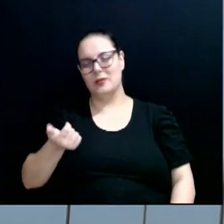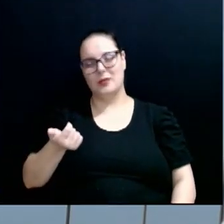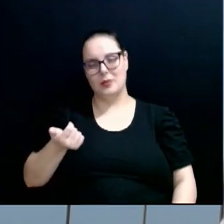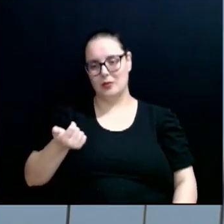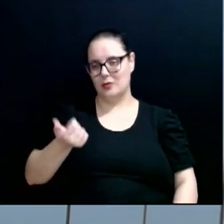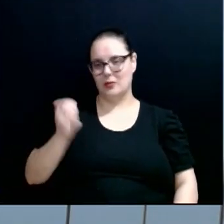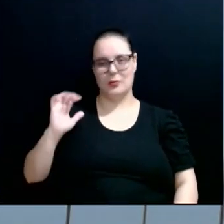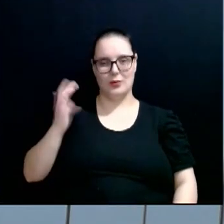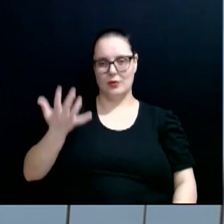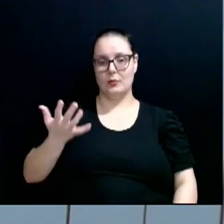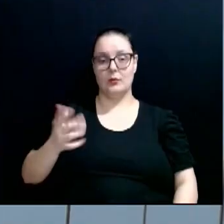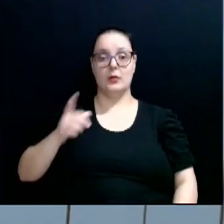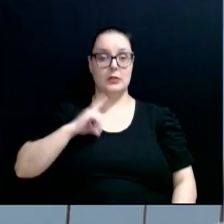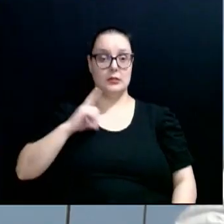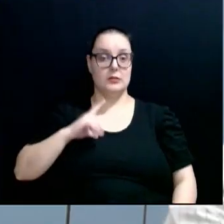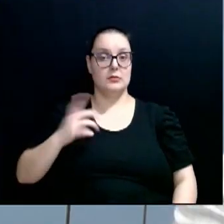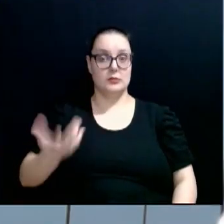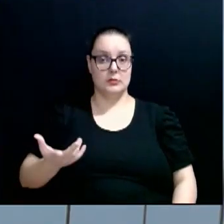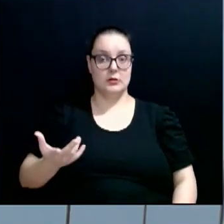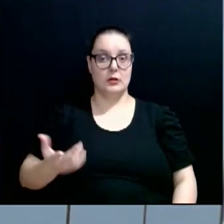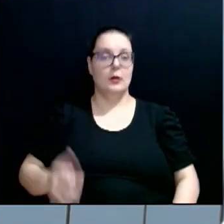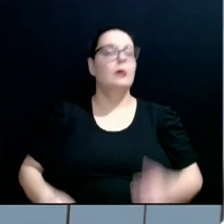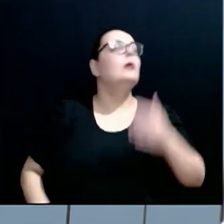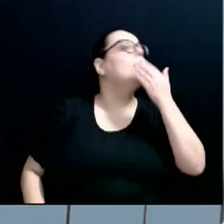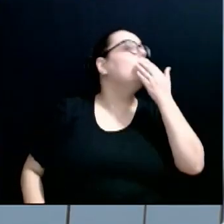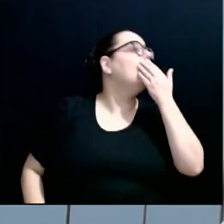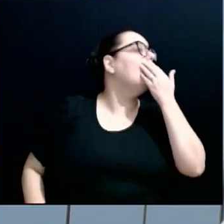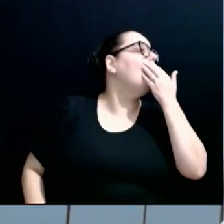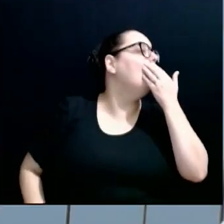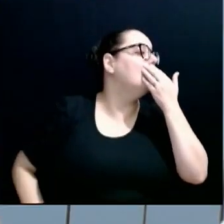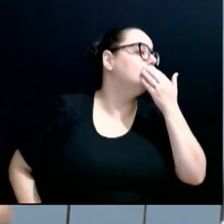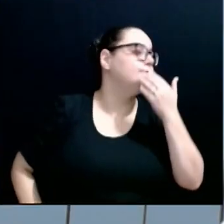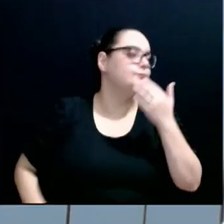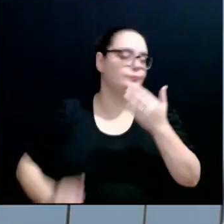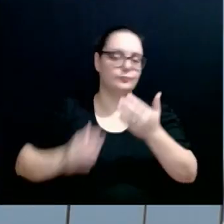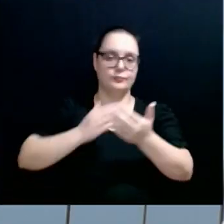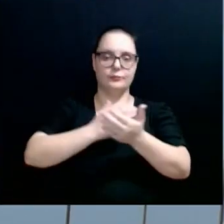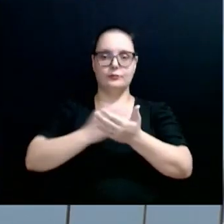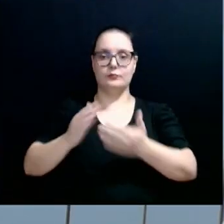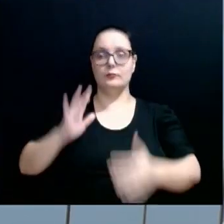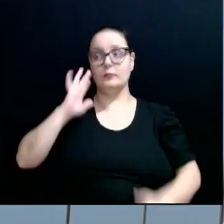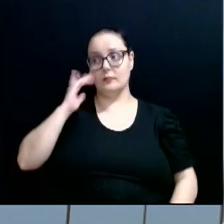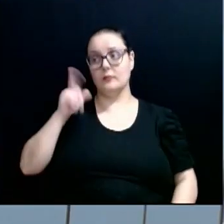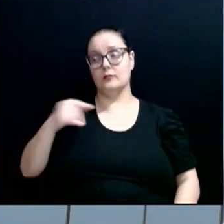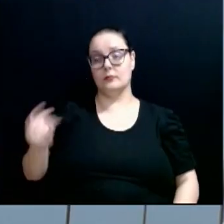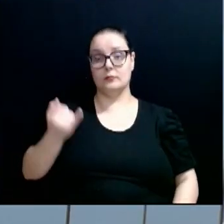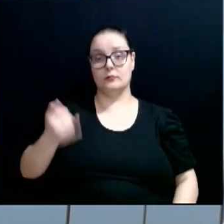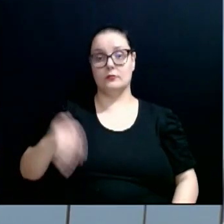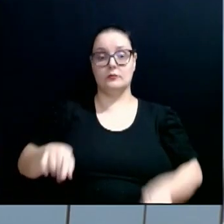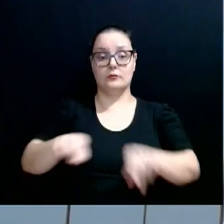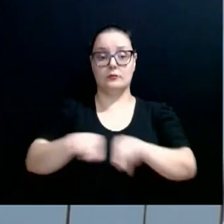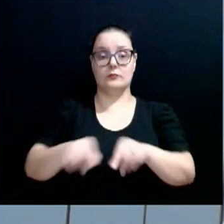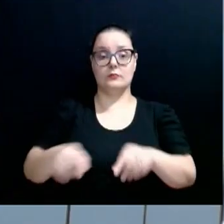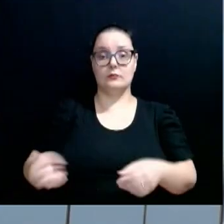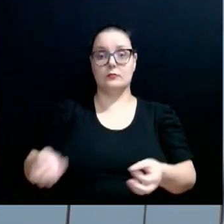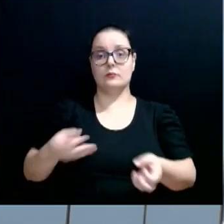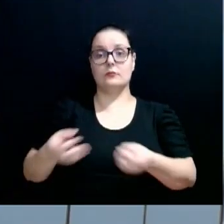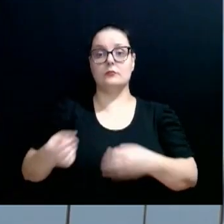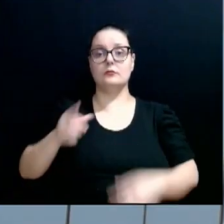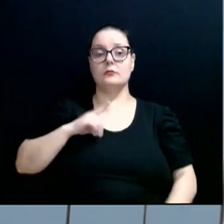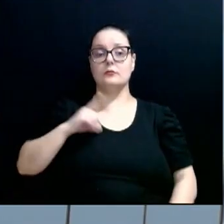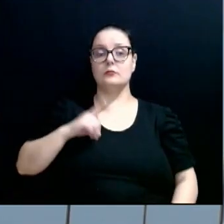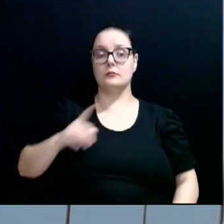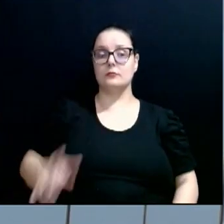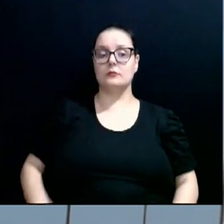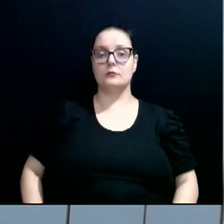tendo aí uma iniciativa de começar, eu acho que é válido. E, inclusive, recentemente eu tive com o